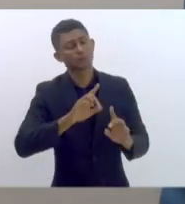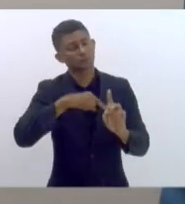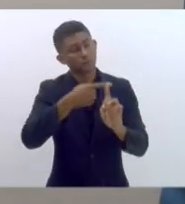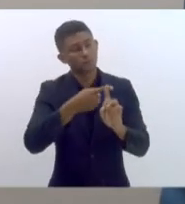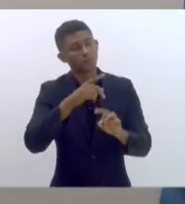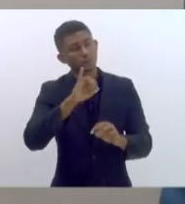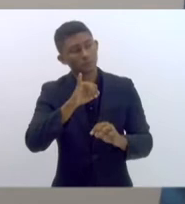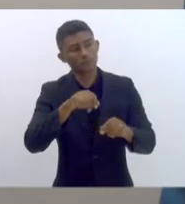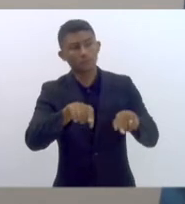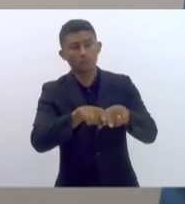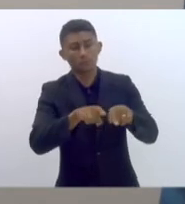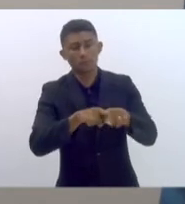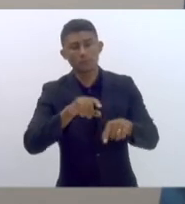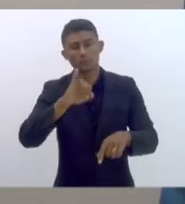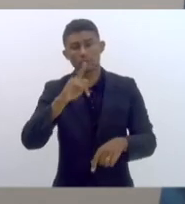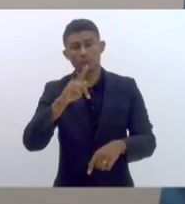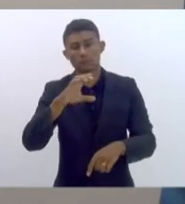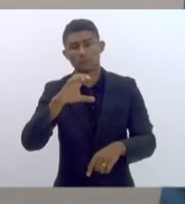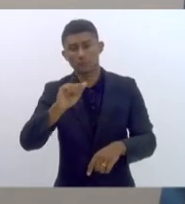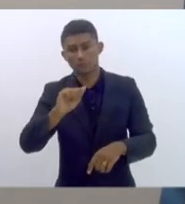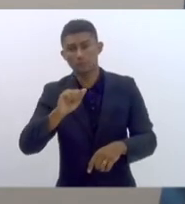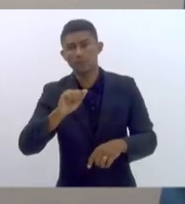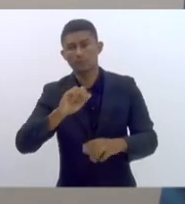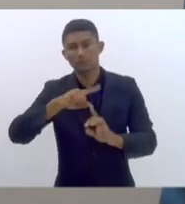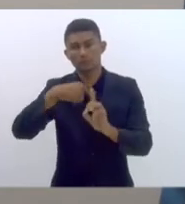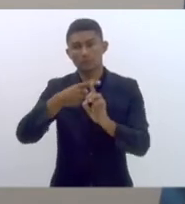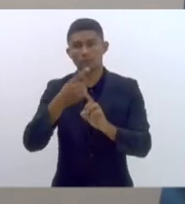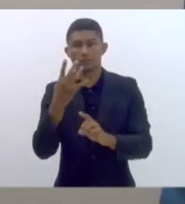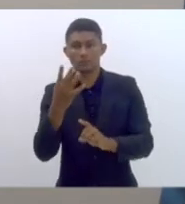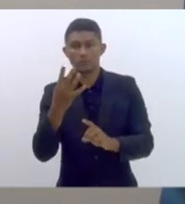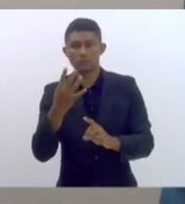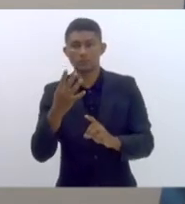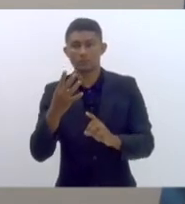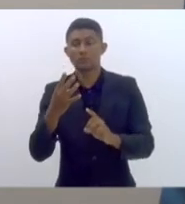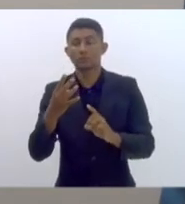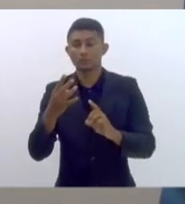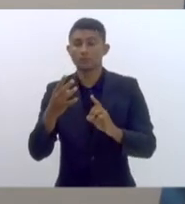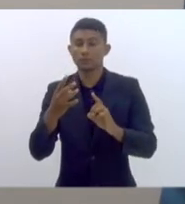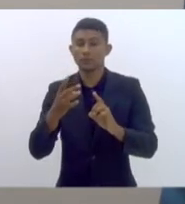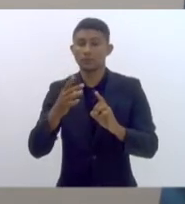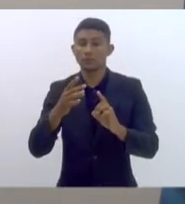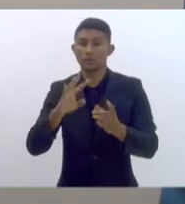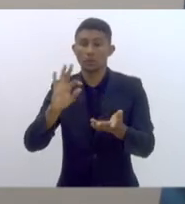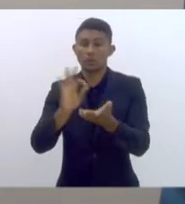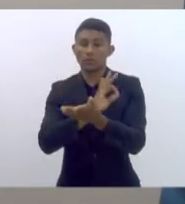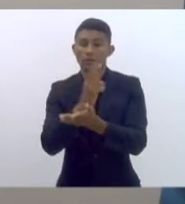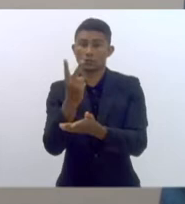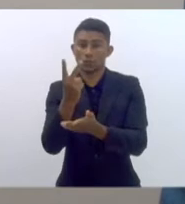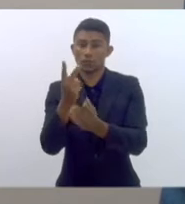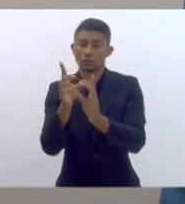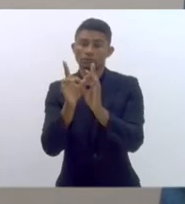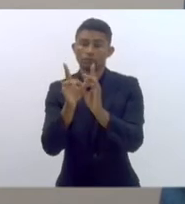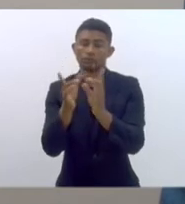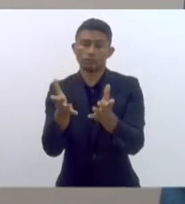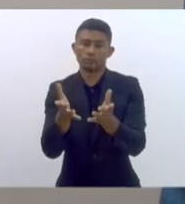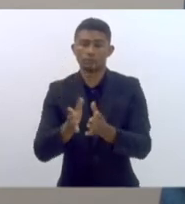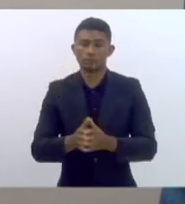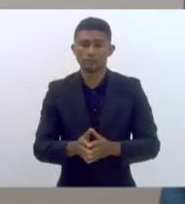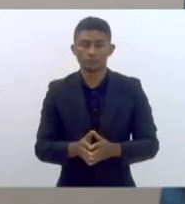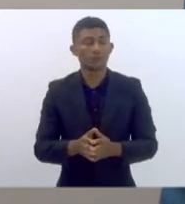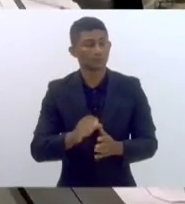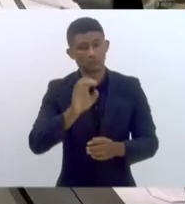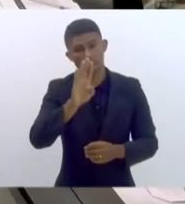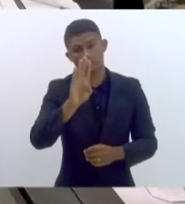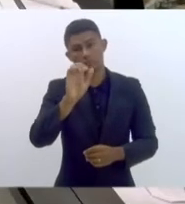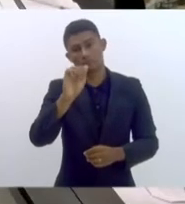Selic. Consolida tudo. Consolida os dois contratos. Ah, não. O Bacen-Banerje que